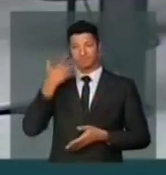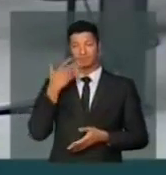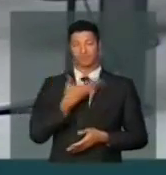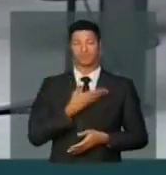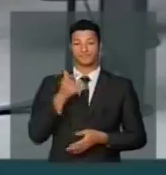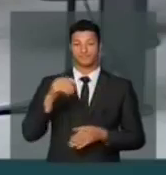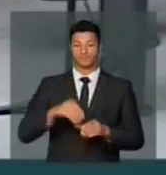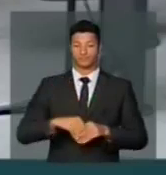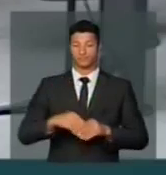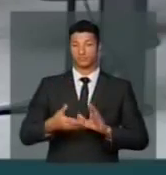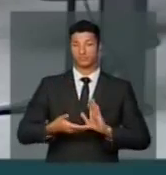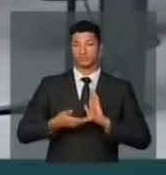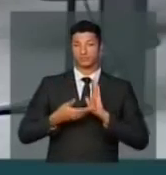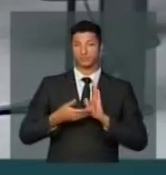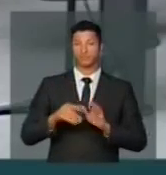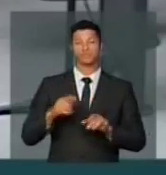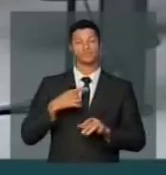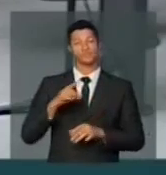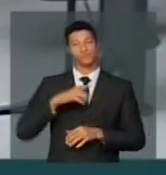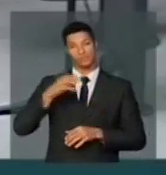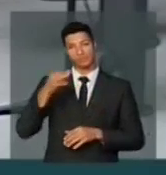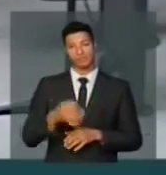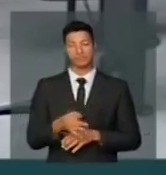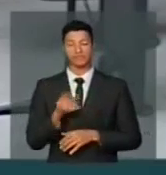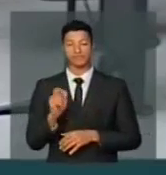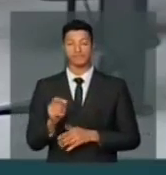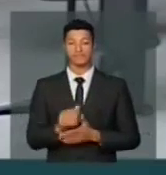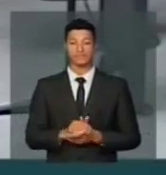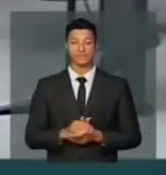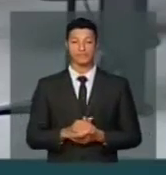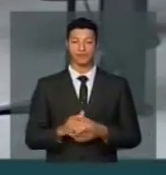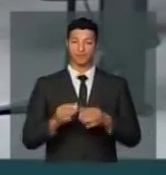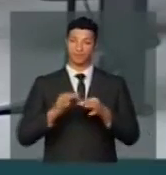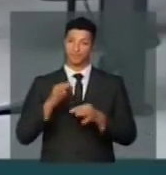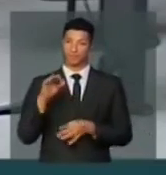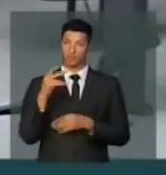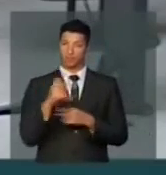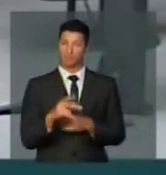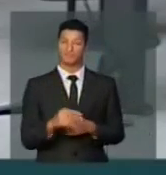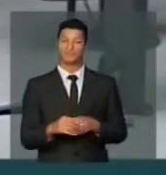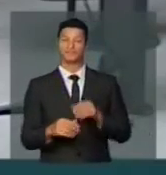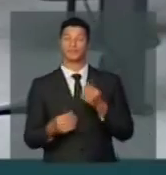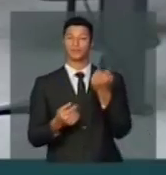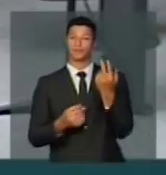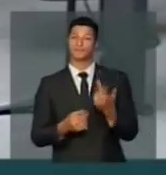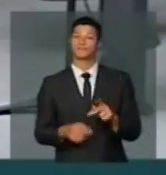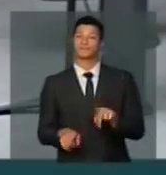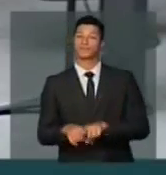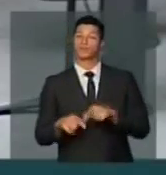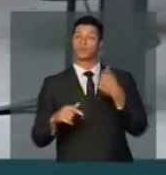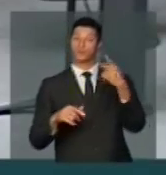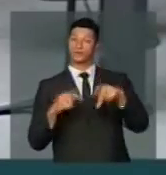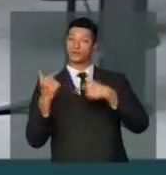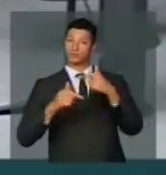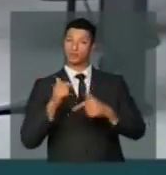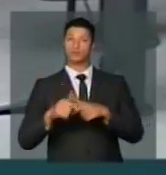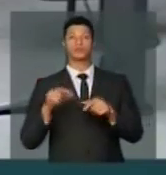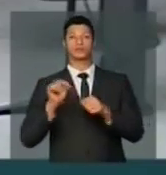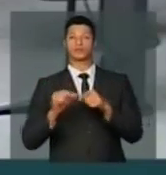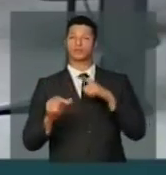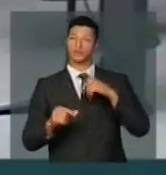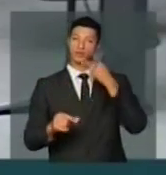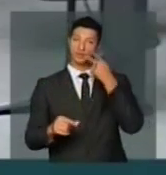aqui dentro desse parlamento. Eu tenho certeza que o discurso de Vossa Excelência, assim como a atuação que Vossa Excelência